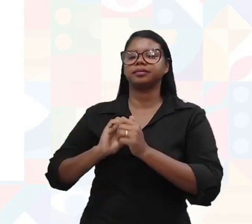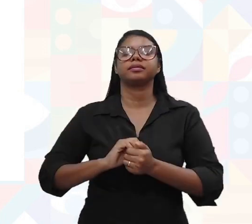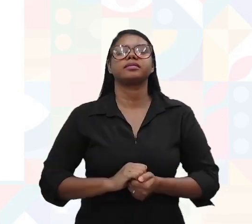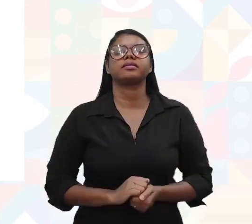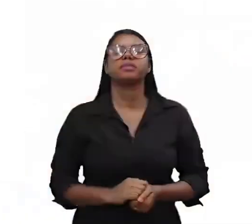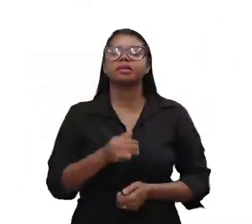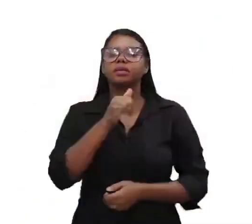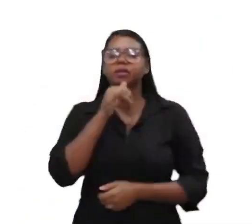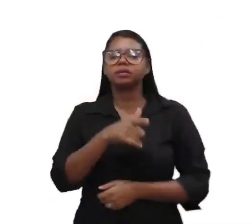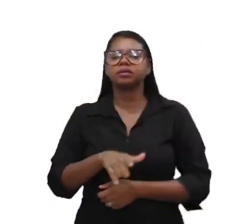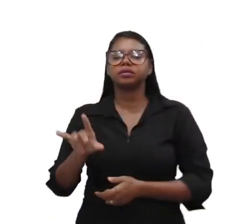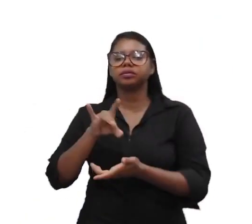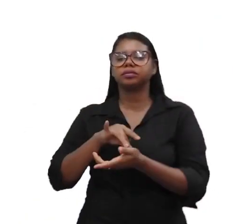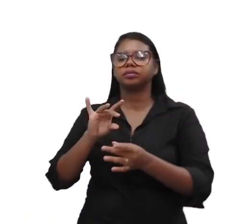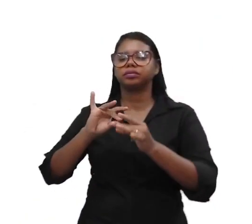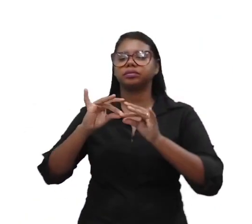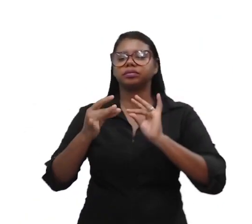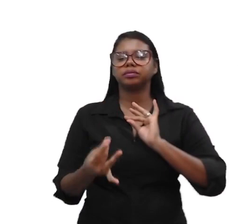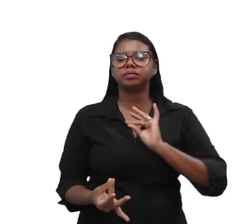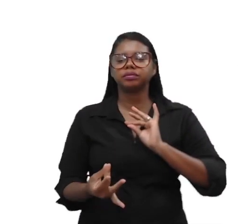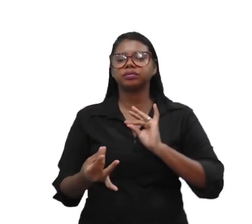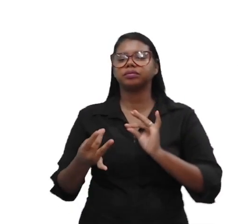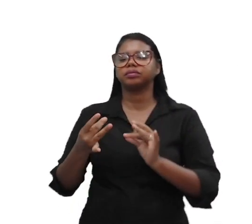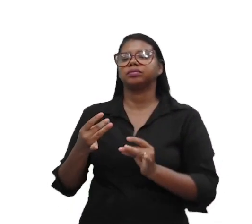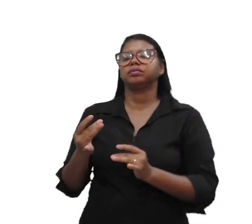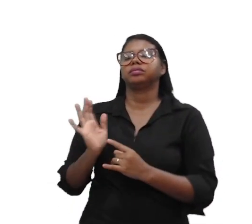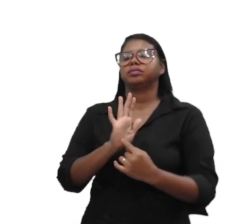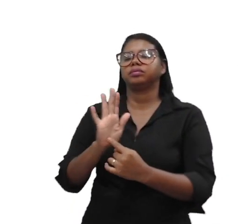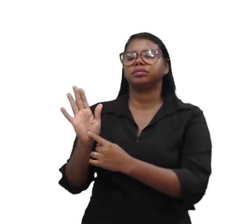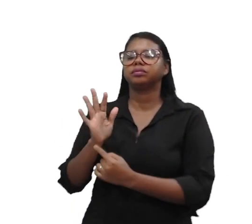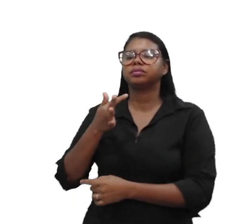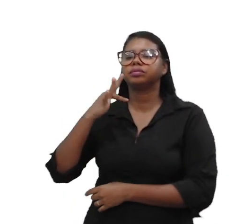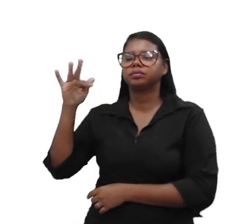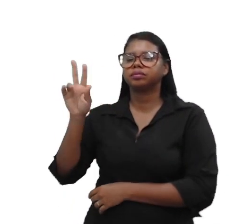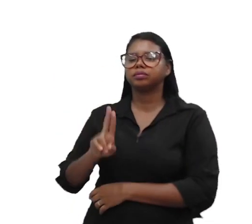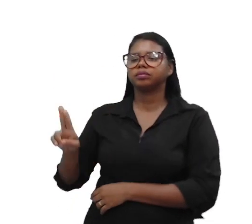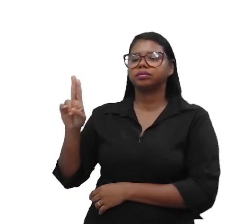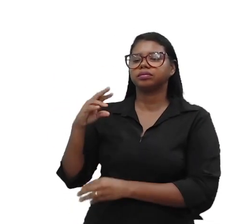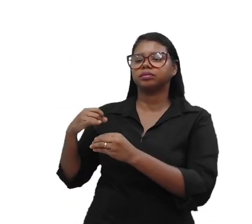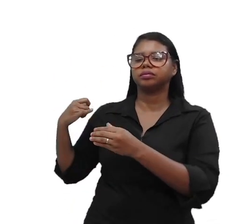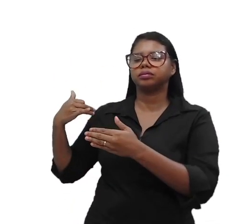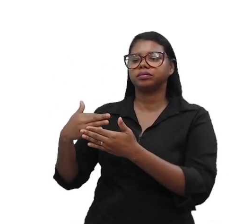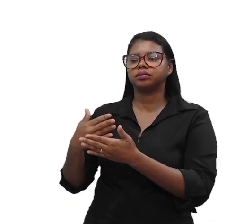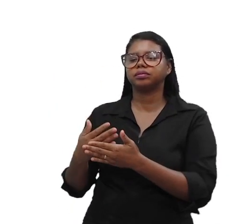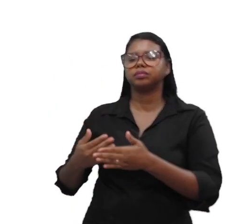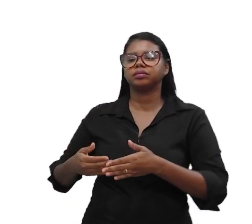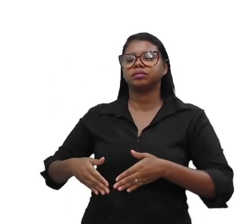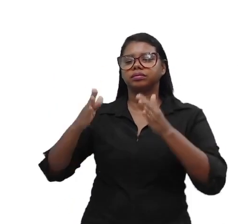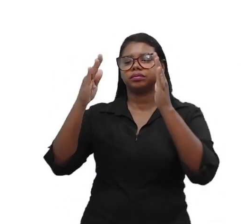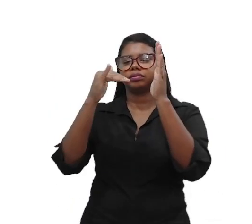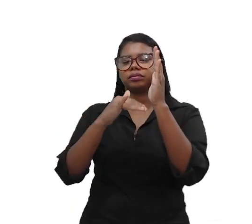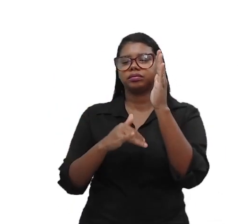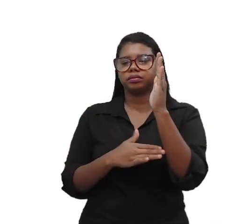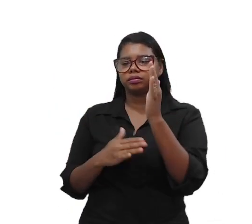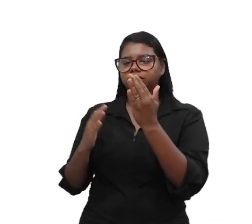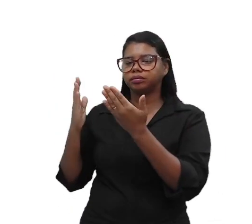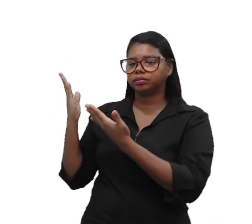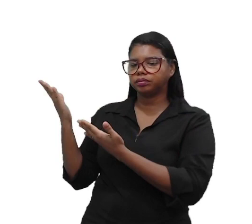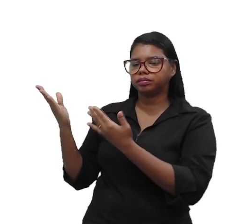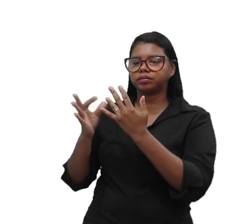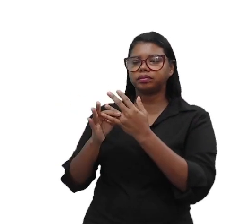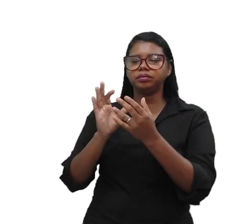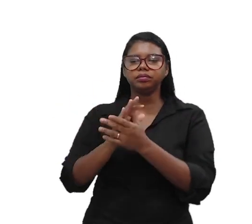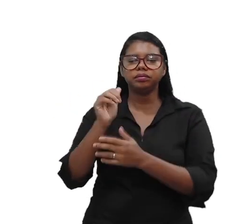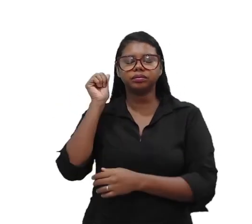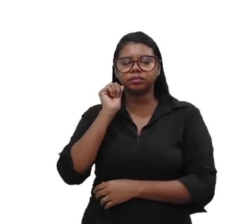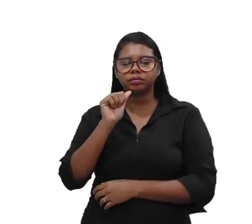que é do neoclássico, né? O neoclássico foi mais utilizado na França, principalmente. A gente tem aqui o apartamento da Imperatriz Joséphine, que era a esposa de